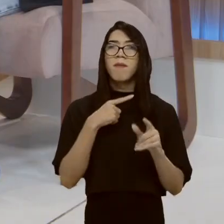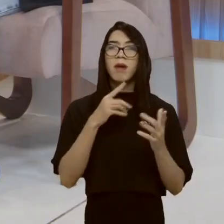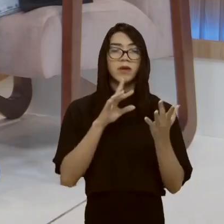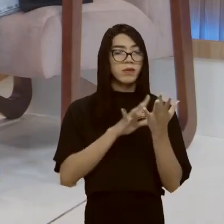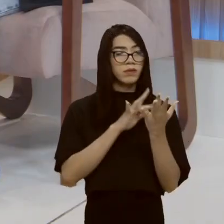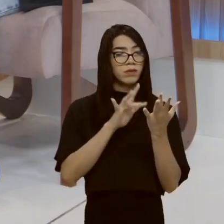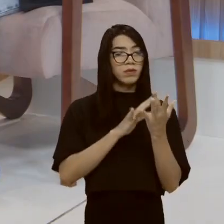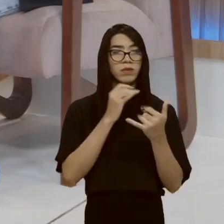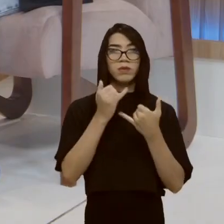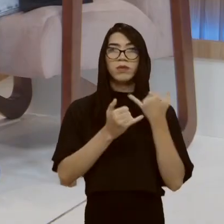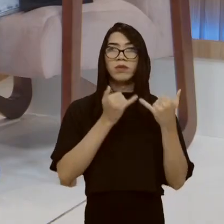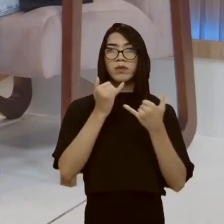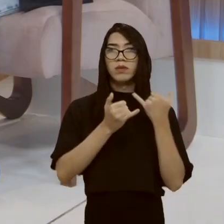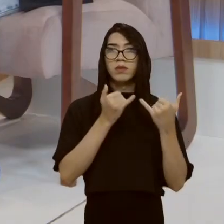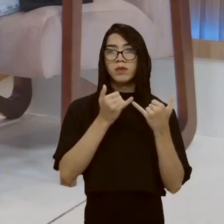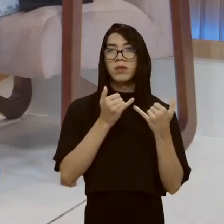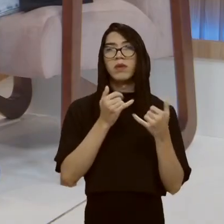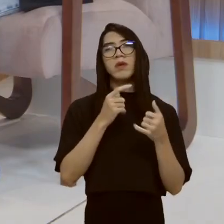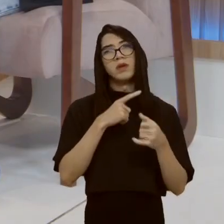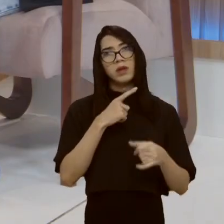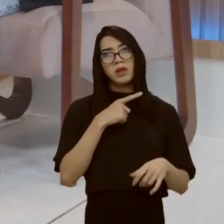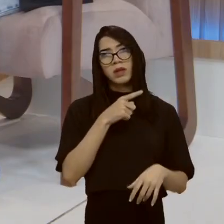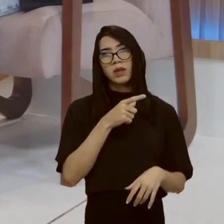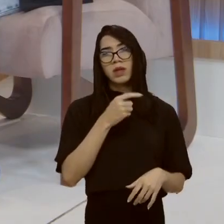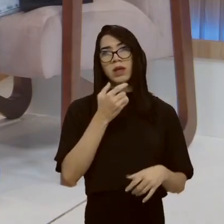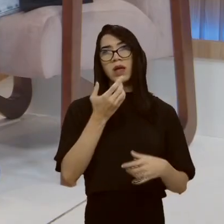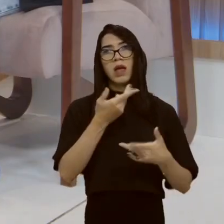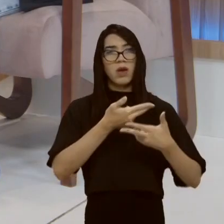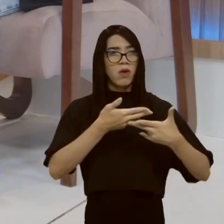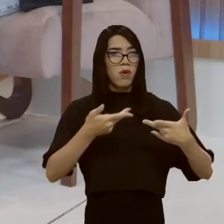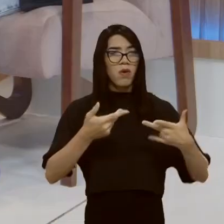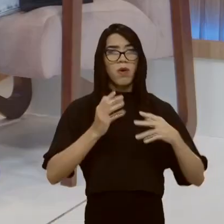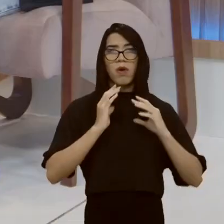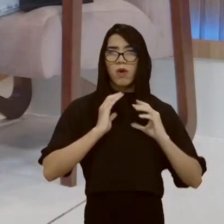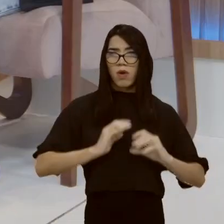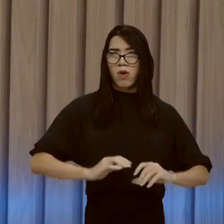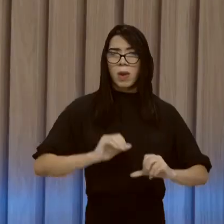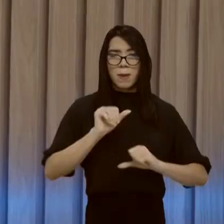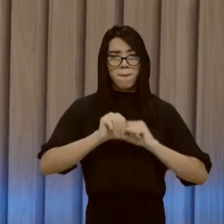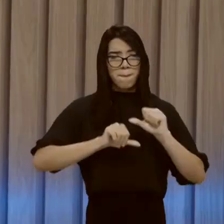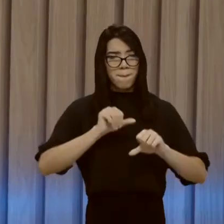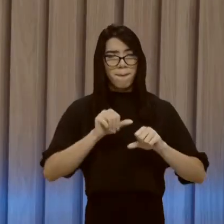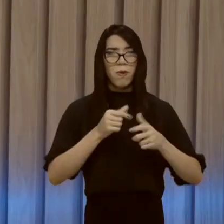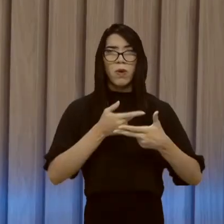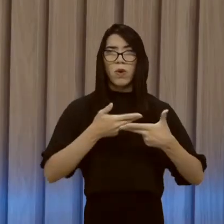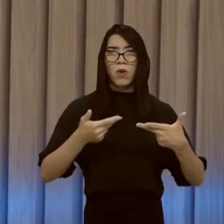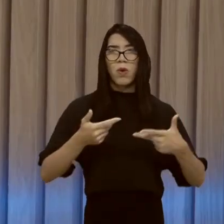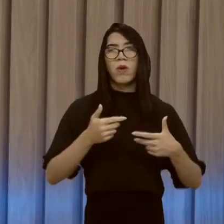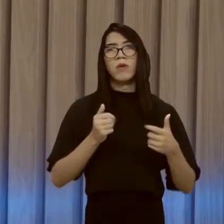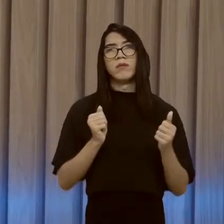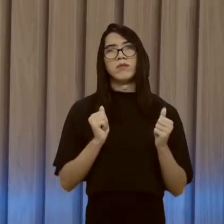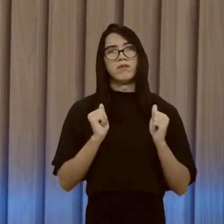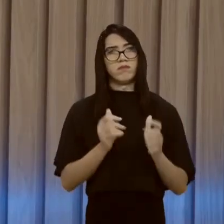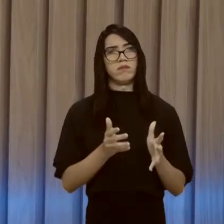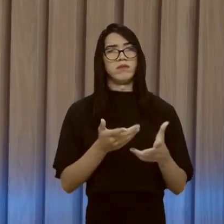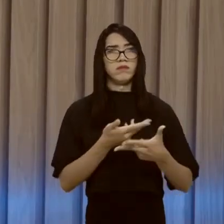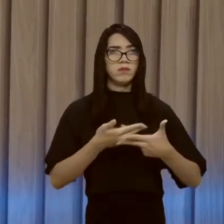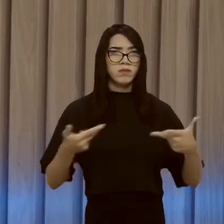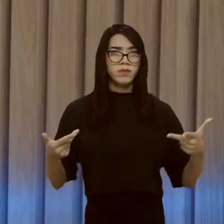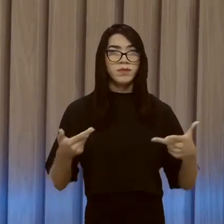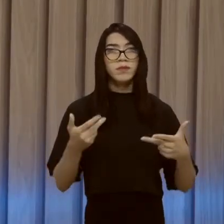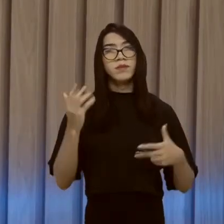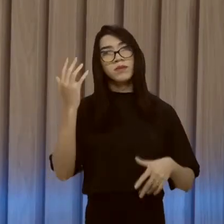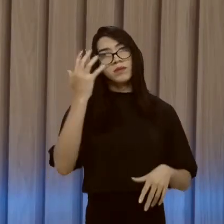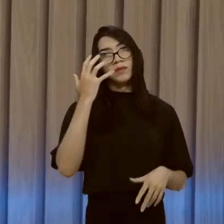inserida nesse mundo digital. Então é ali que ela vai aprender seus comportamentos, suas atitudes, que podem influenciar, no caso